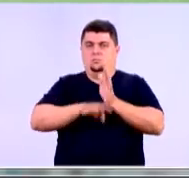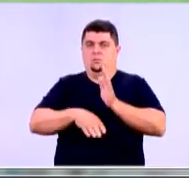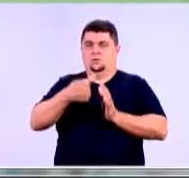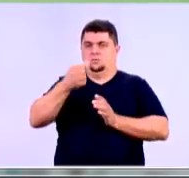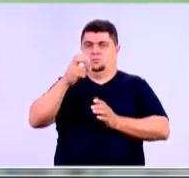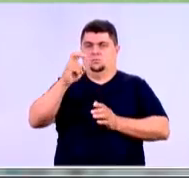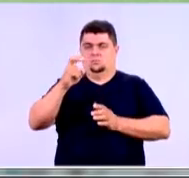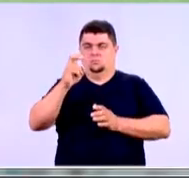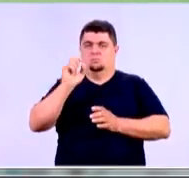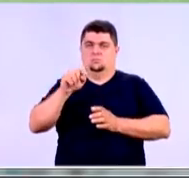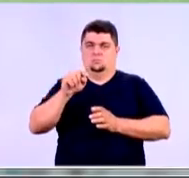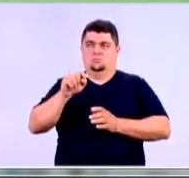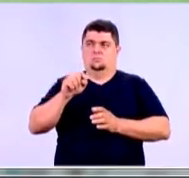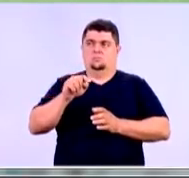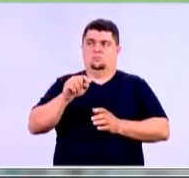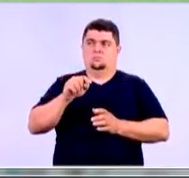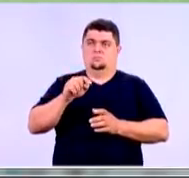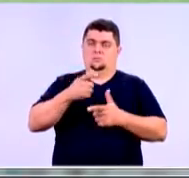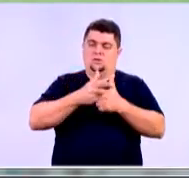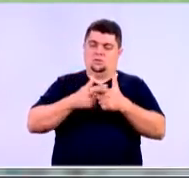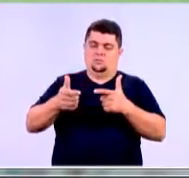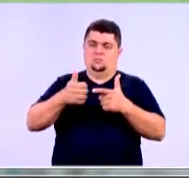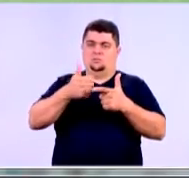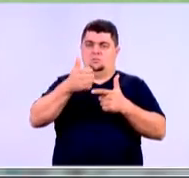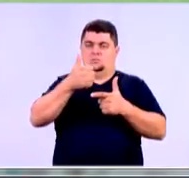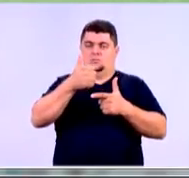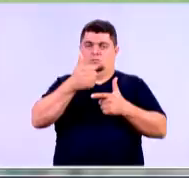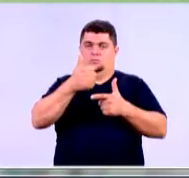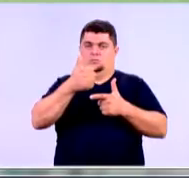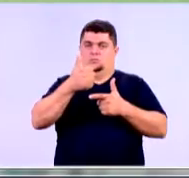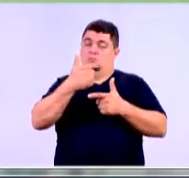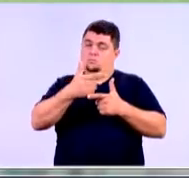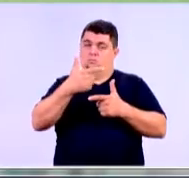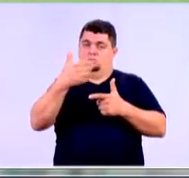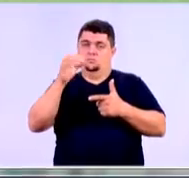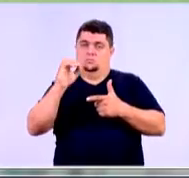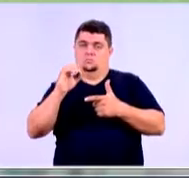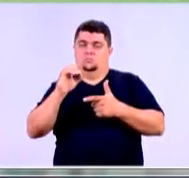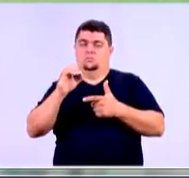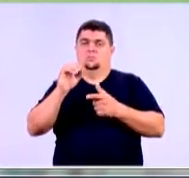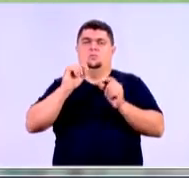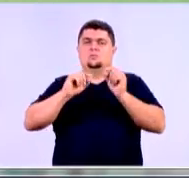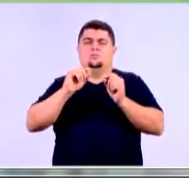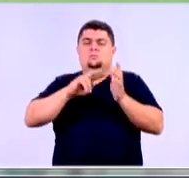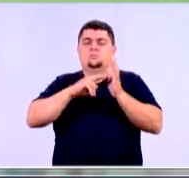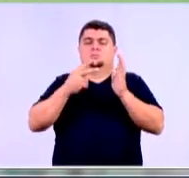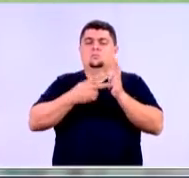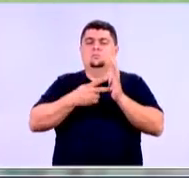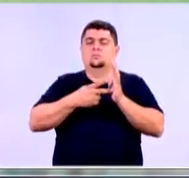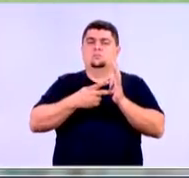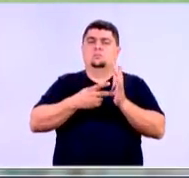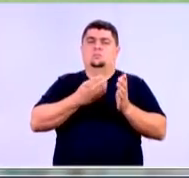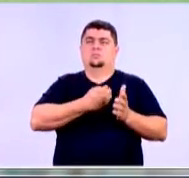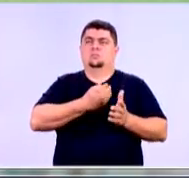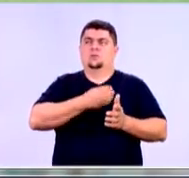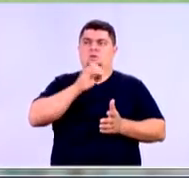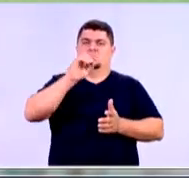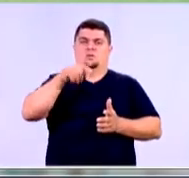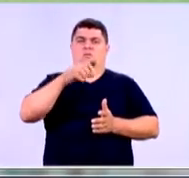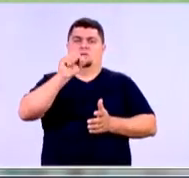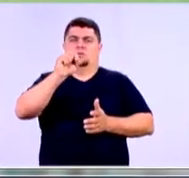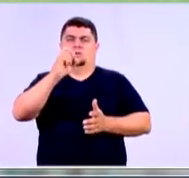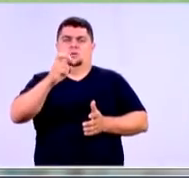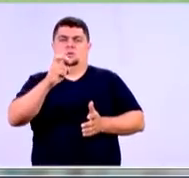menos 65 mil. Isso. E aí dividiu por 210. E aí, vamos analisar o que significa esse valor de